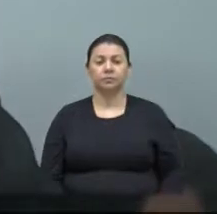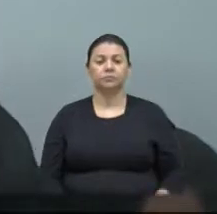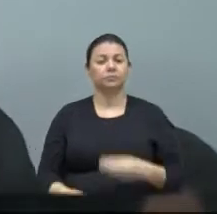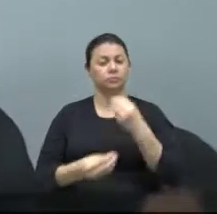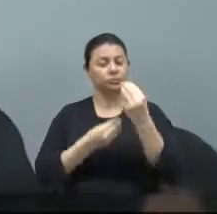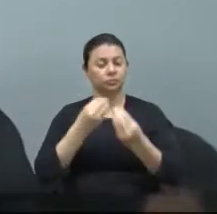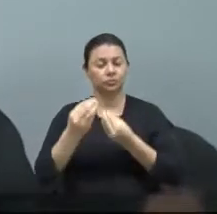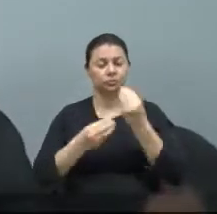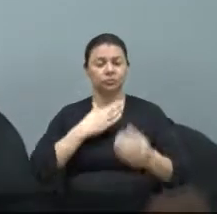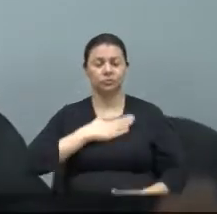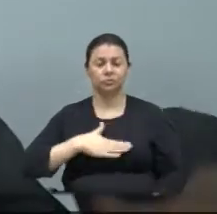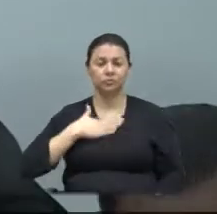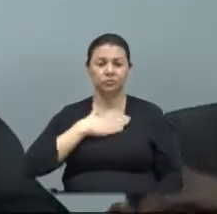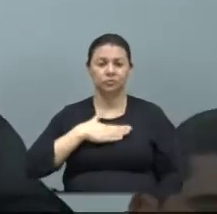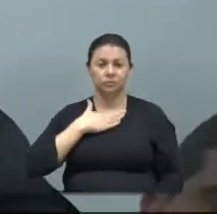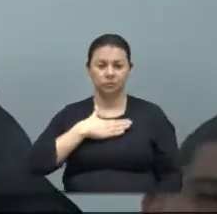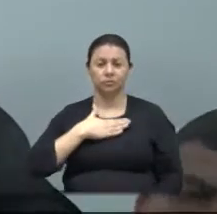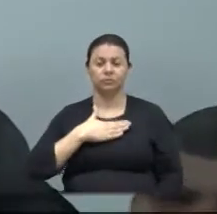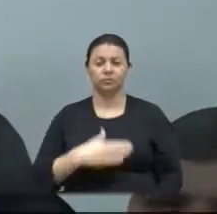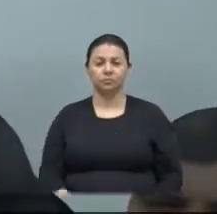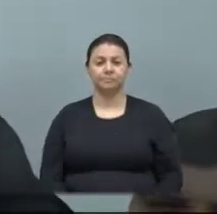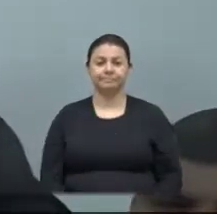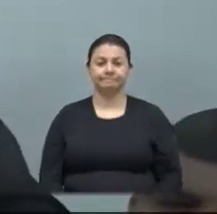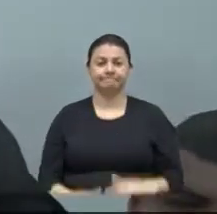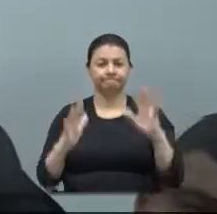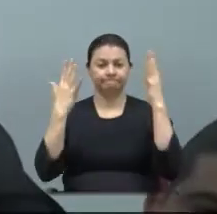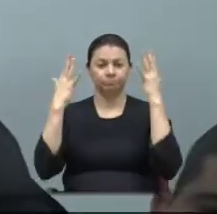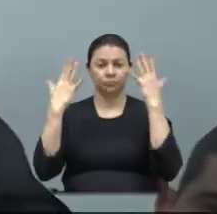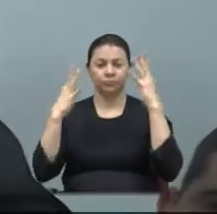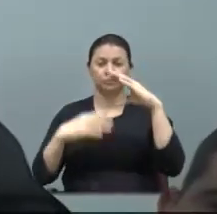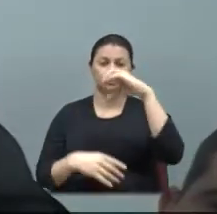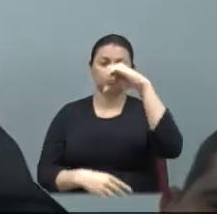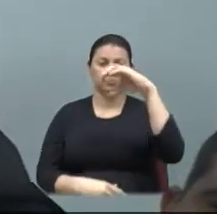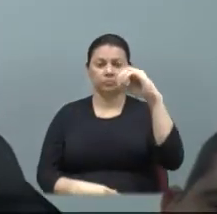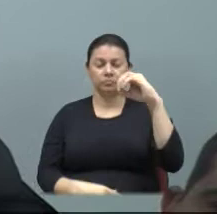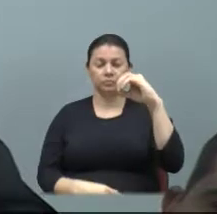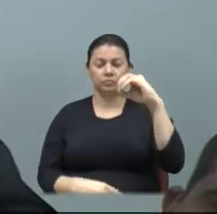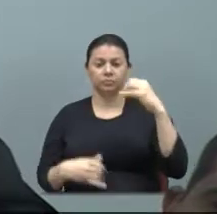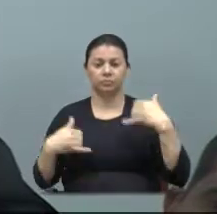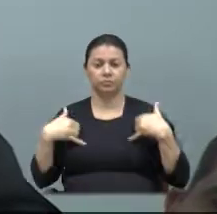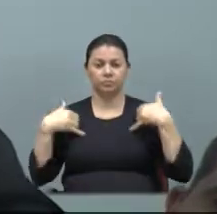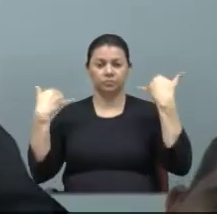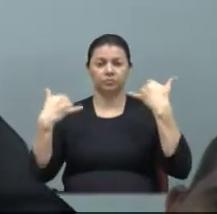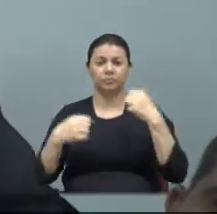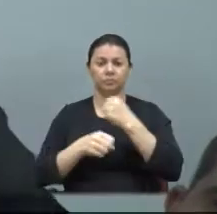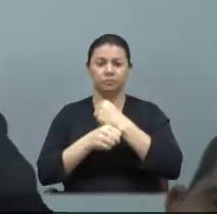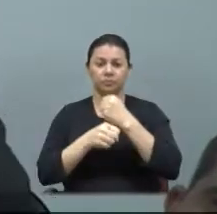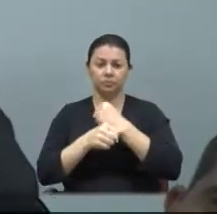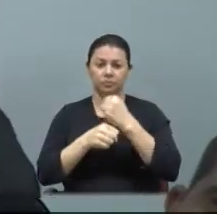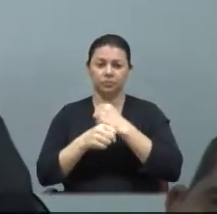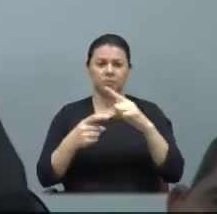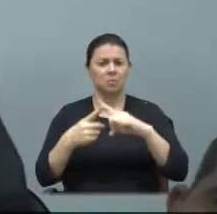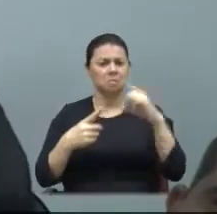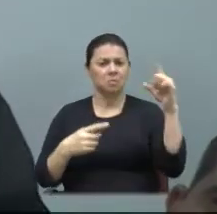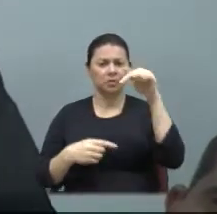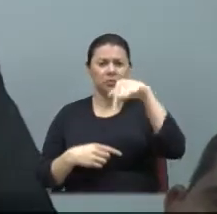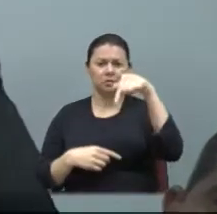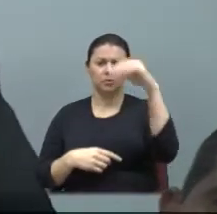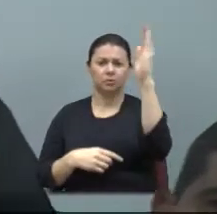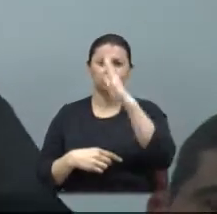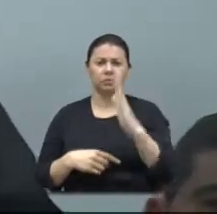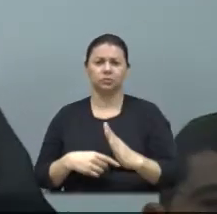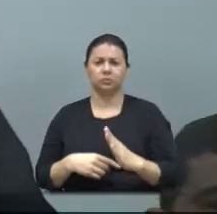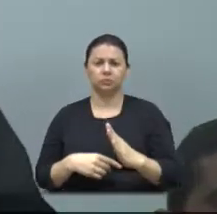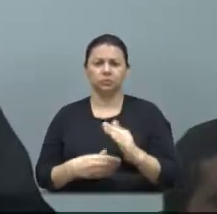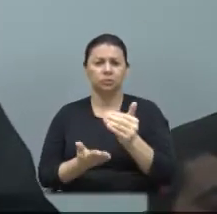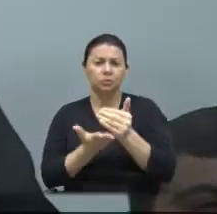parabéns pelos 90 anos no brasil desde 1862 no rio de janeiro